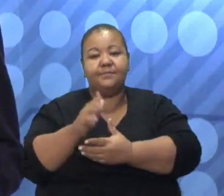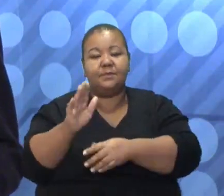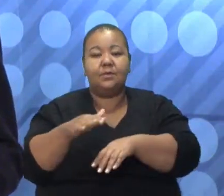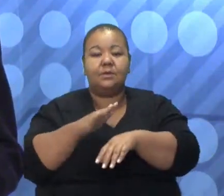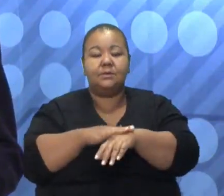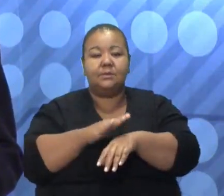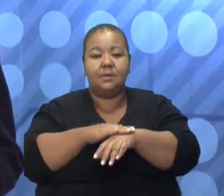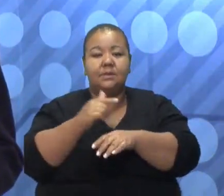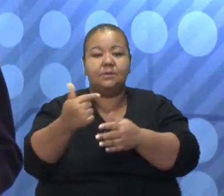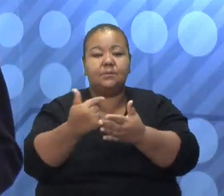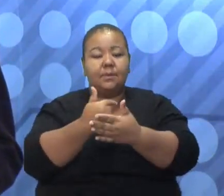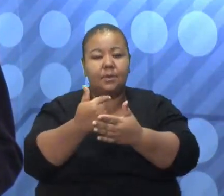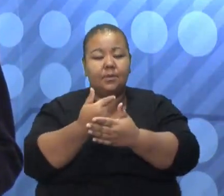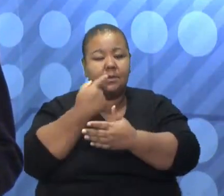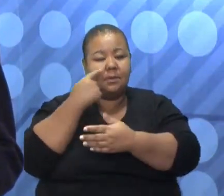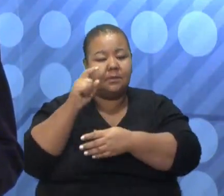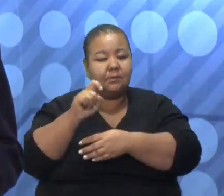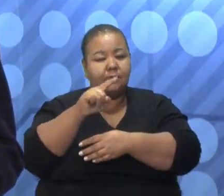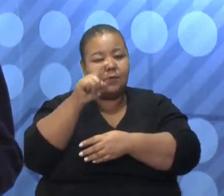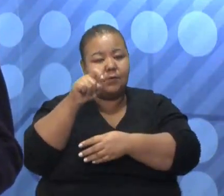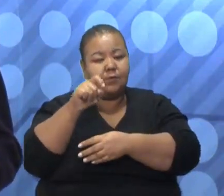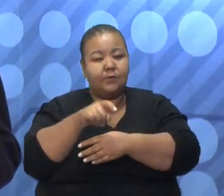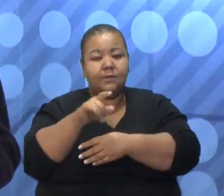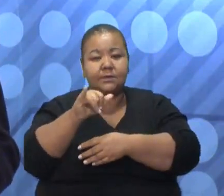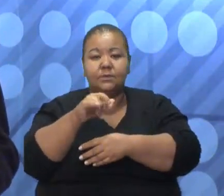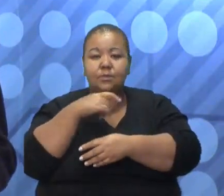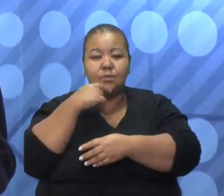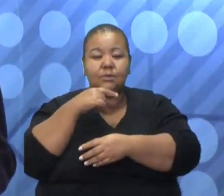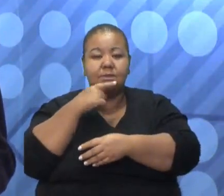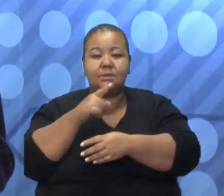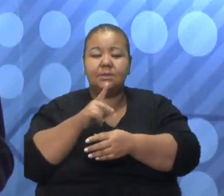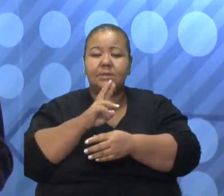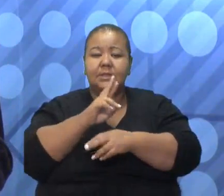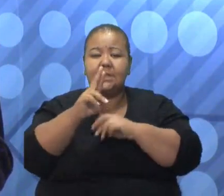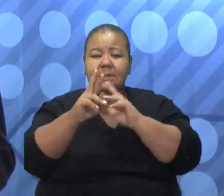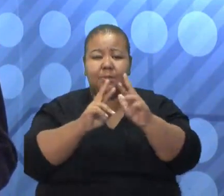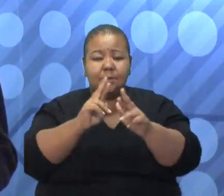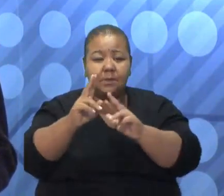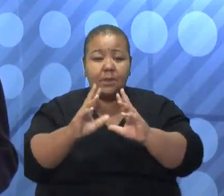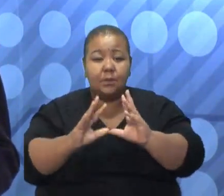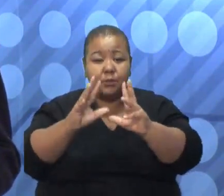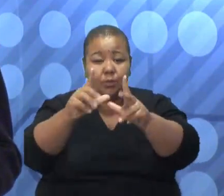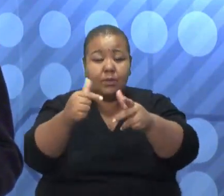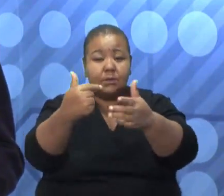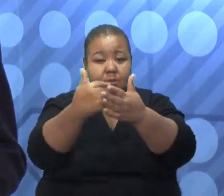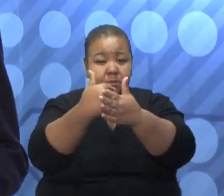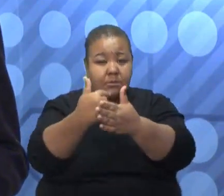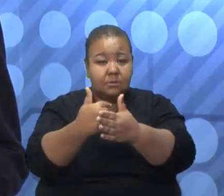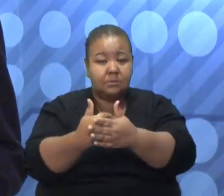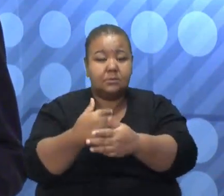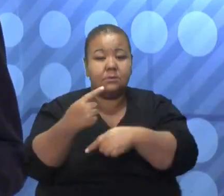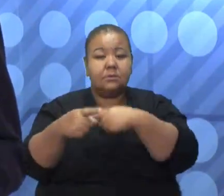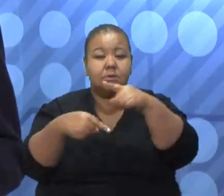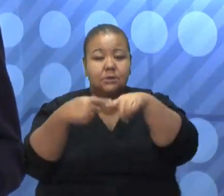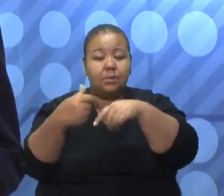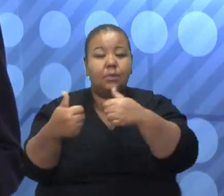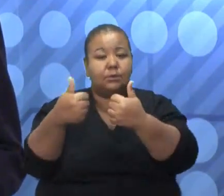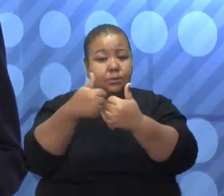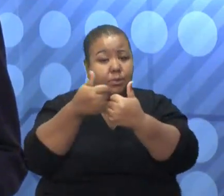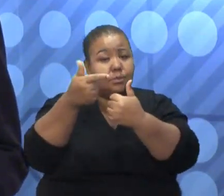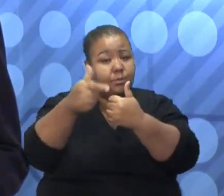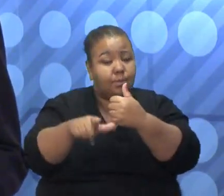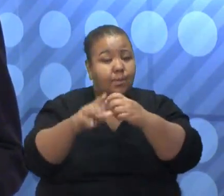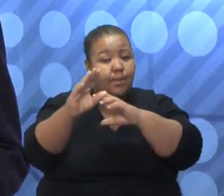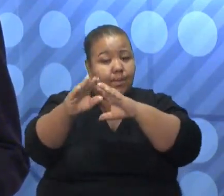abrir um espaço aí para pergunta, para ver se tem alguma dúvida, e se eu não conseguir sanar as dúvidas de vocês, né, depois, por meio da tutoria, me